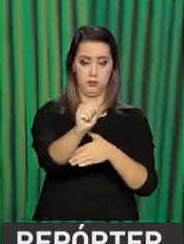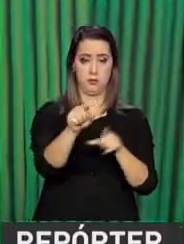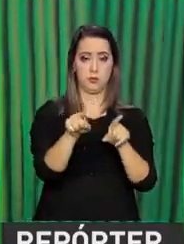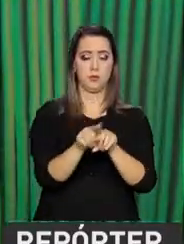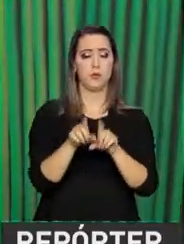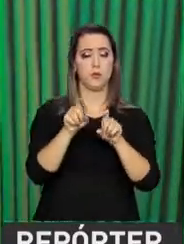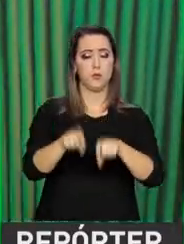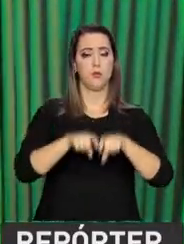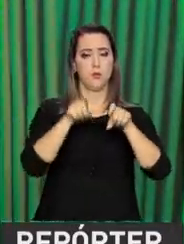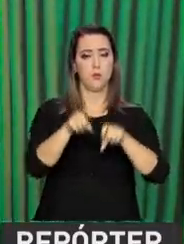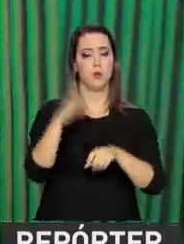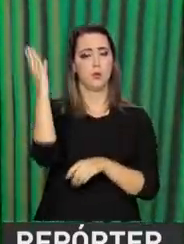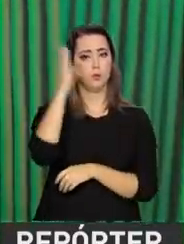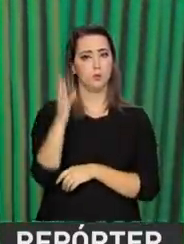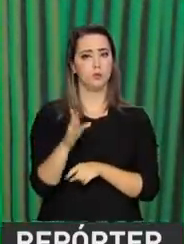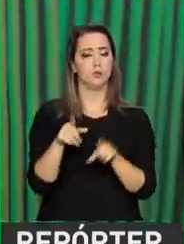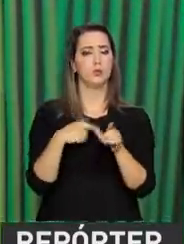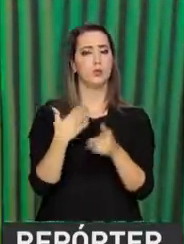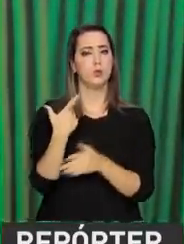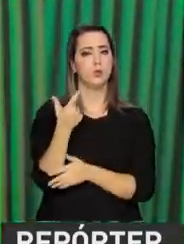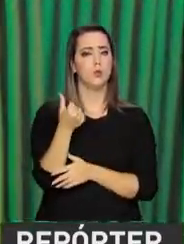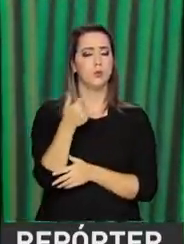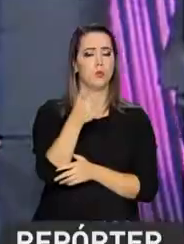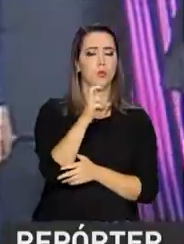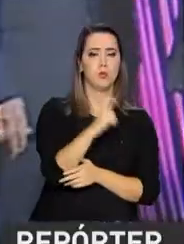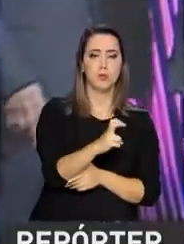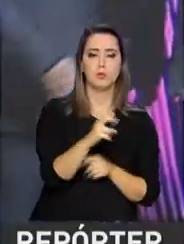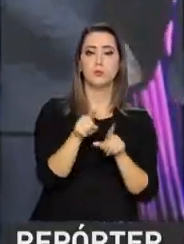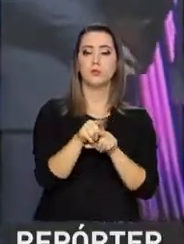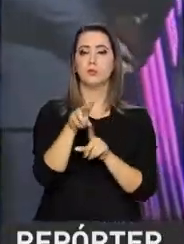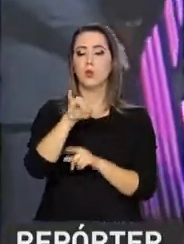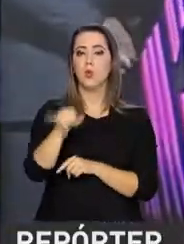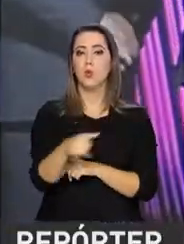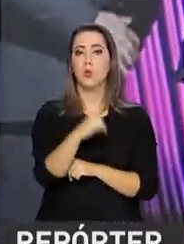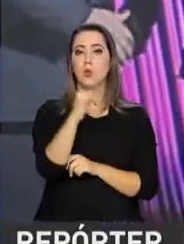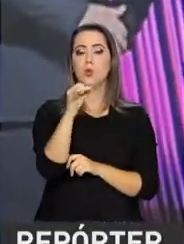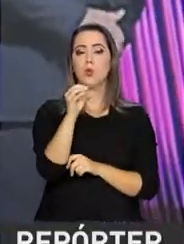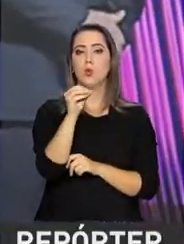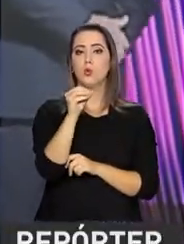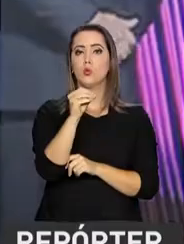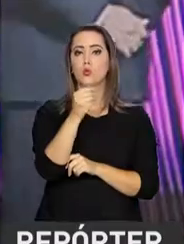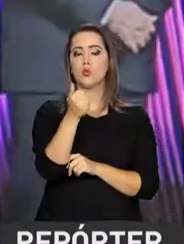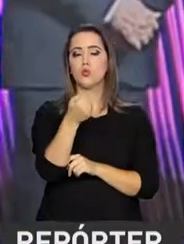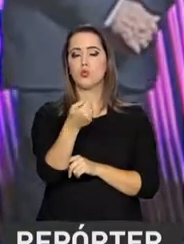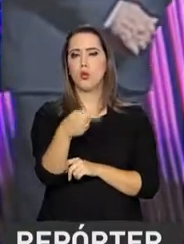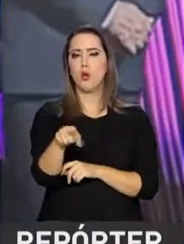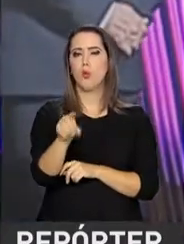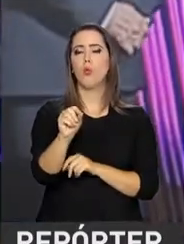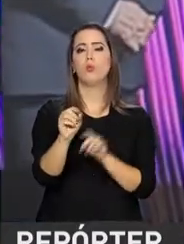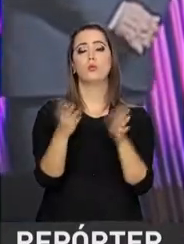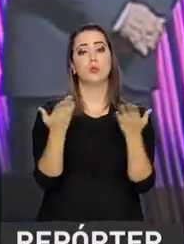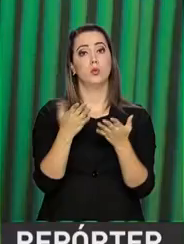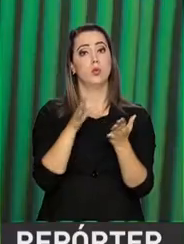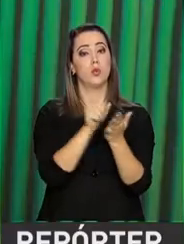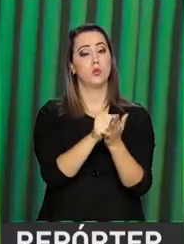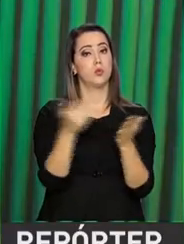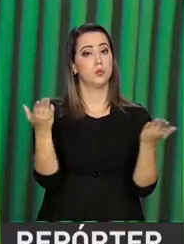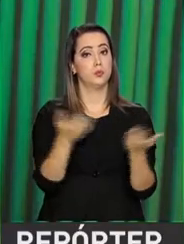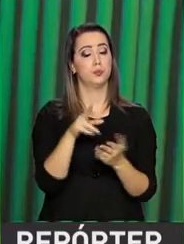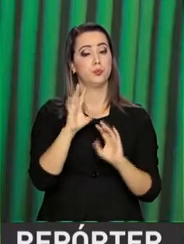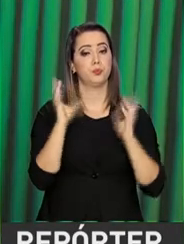e pecuária do brasil desde 2000 e 15 joão martins tomou posse oficialmente e nesta cerimônia